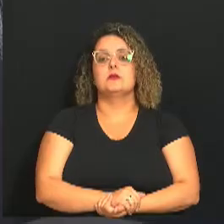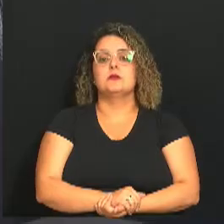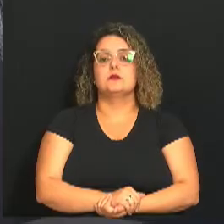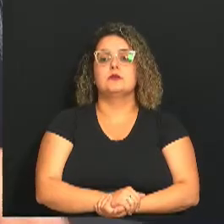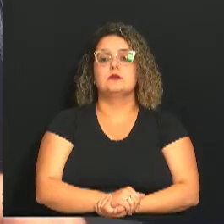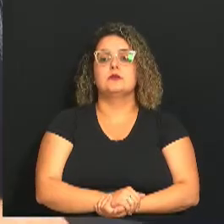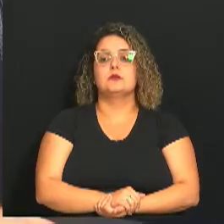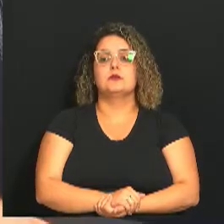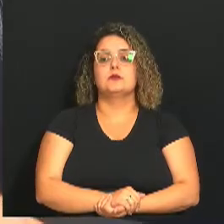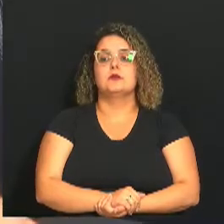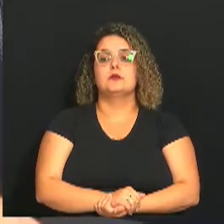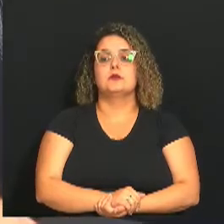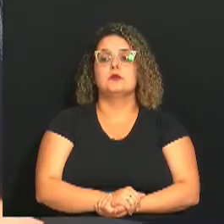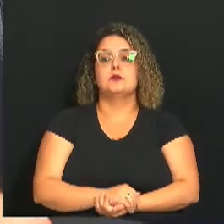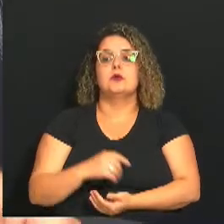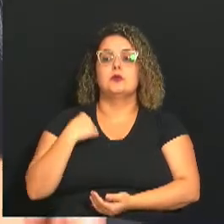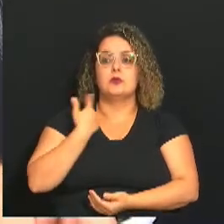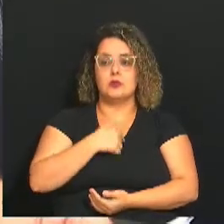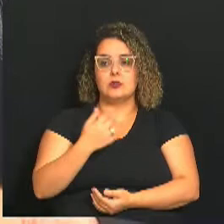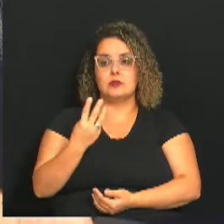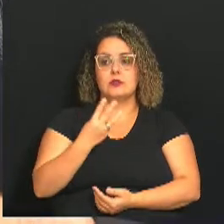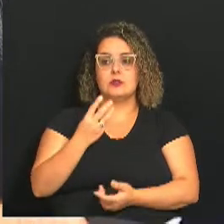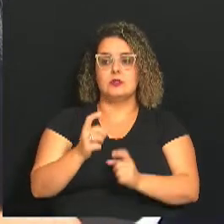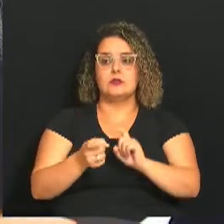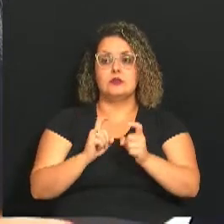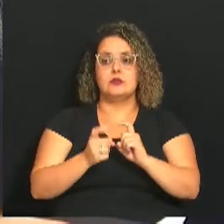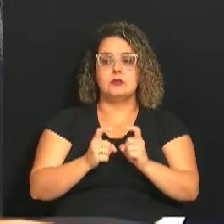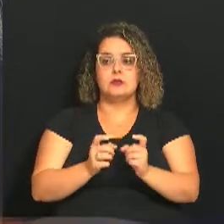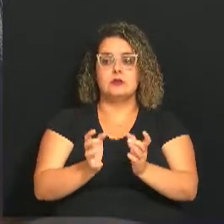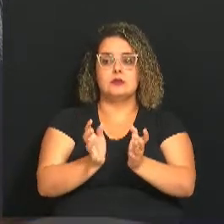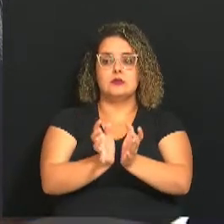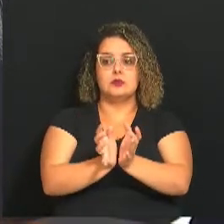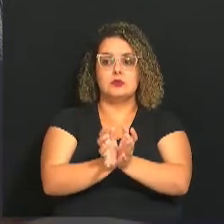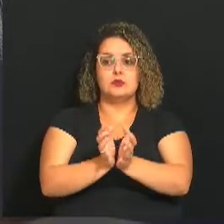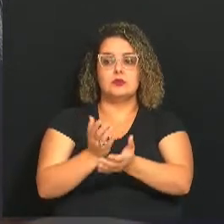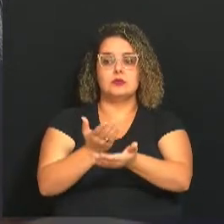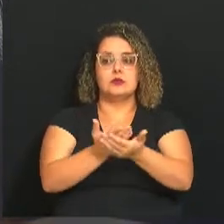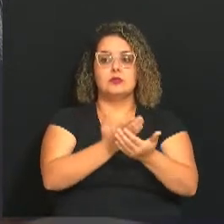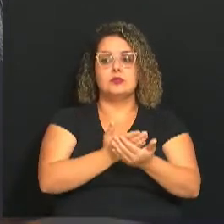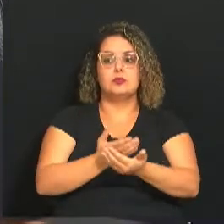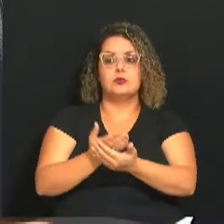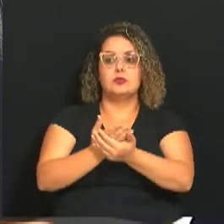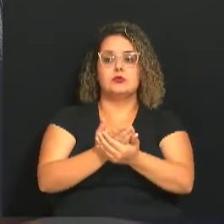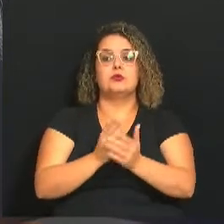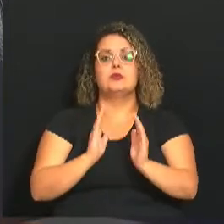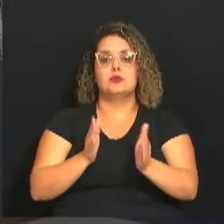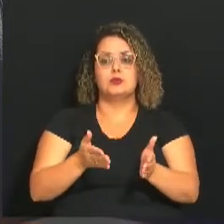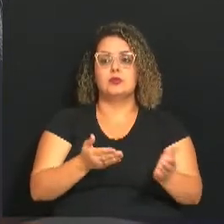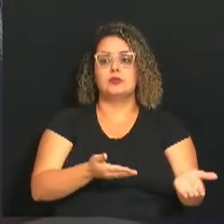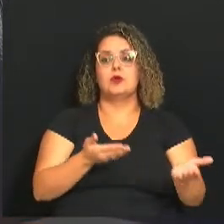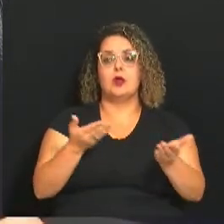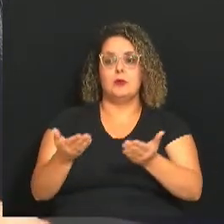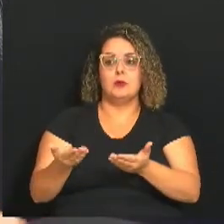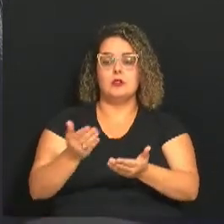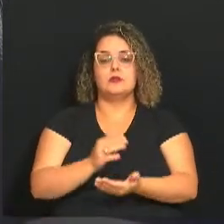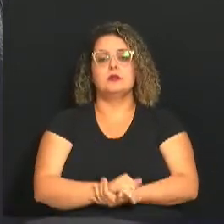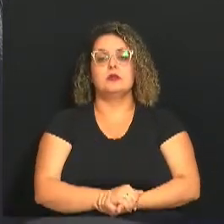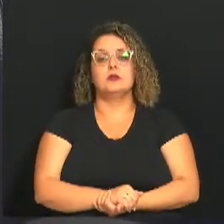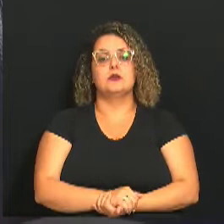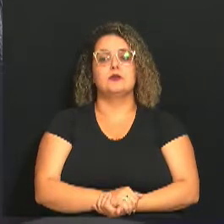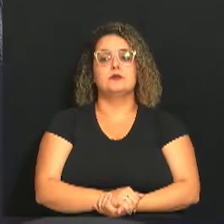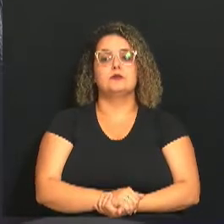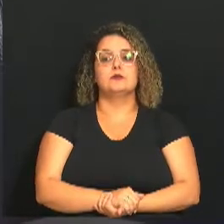iniciando aqui a nossa terceira reunião dessa comissão de estudos, como já foi apresentada.